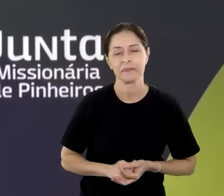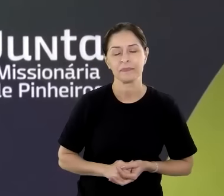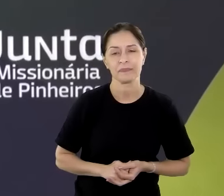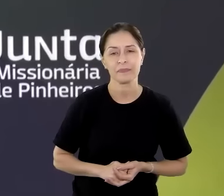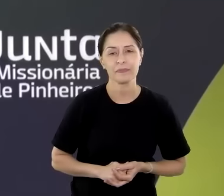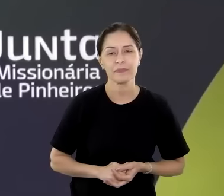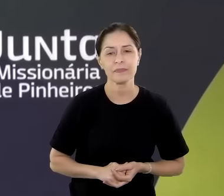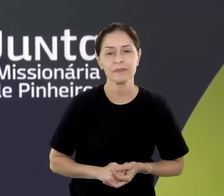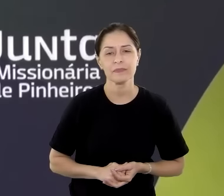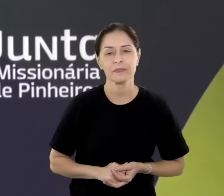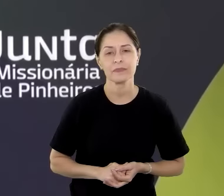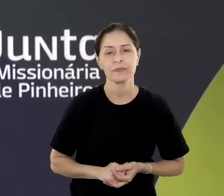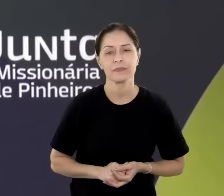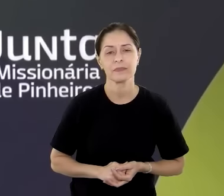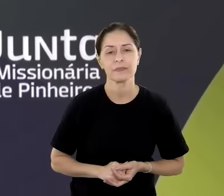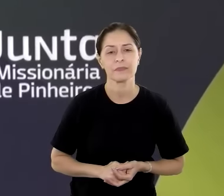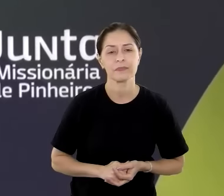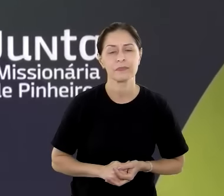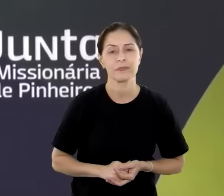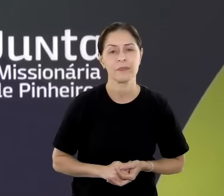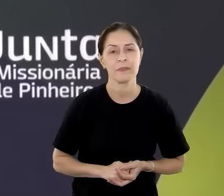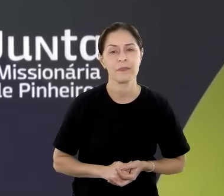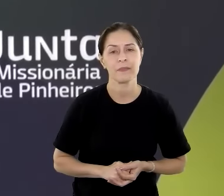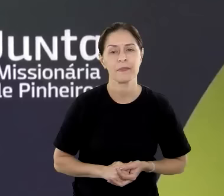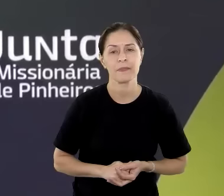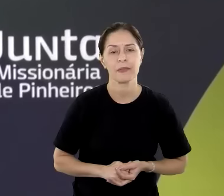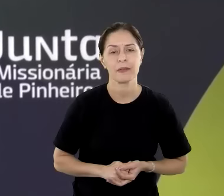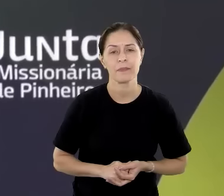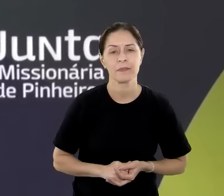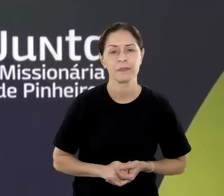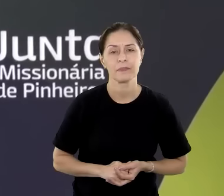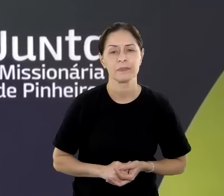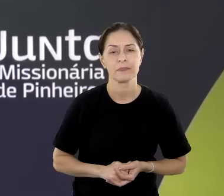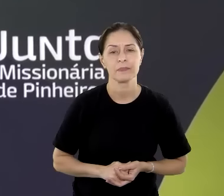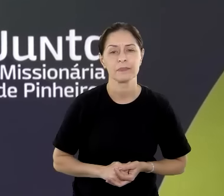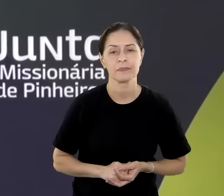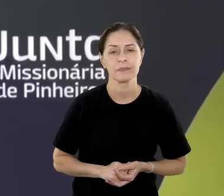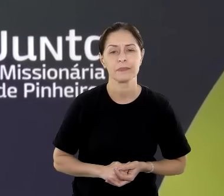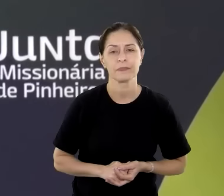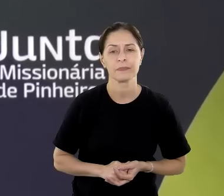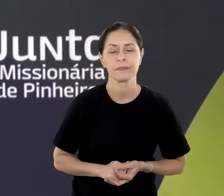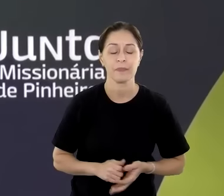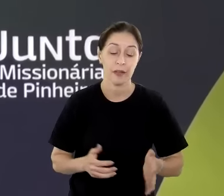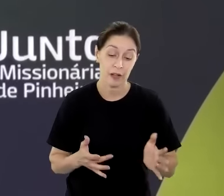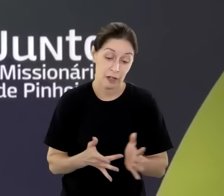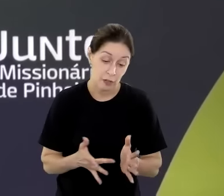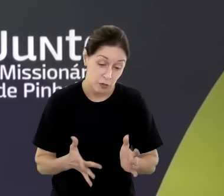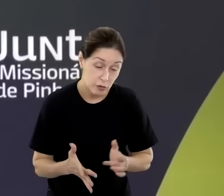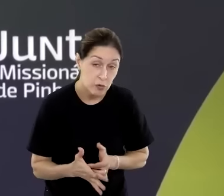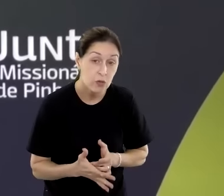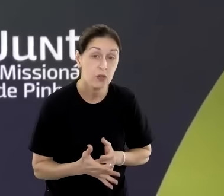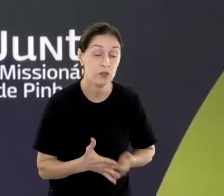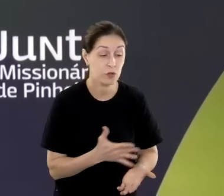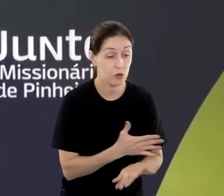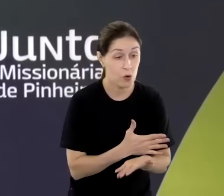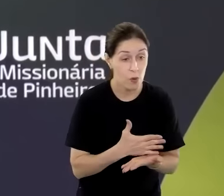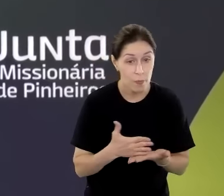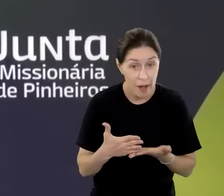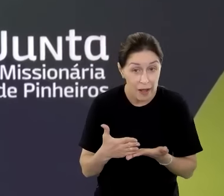E Jesus começa então a tratar com argumentos interessantíssimos, primeiro do maior para o